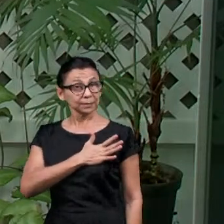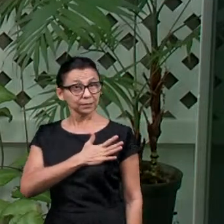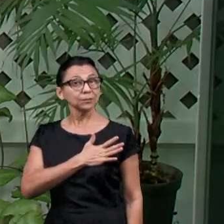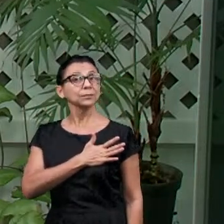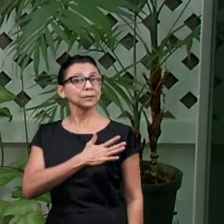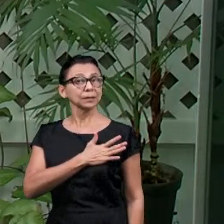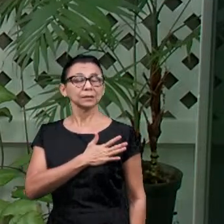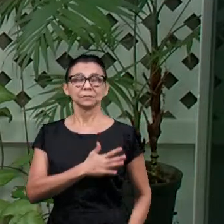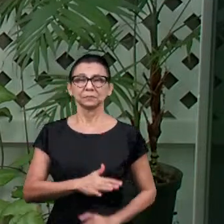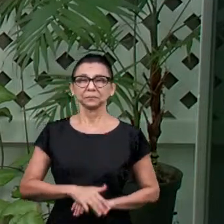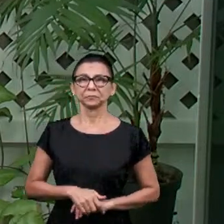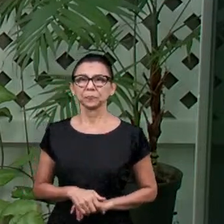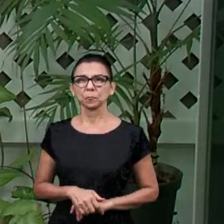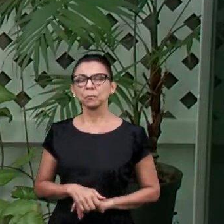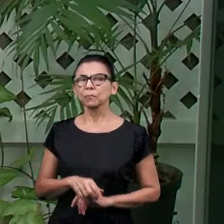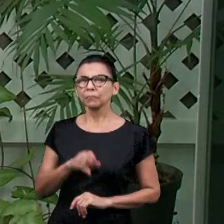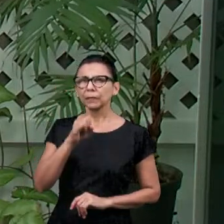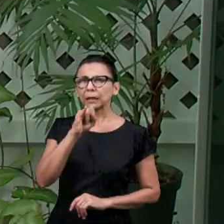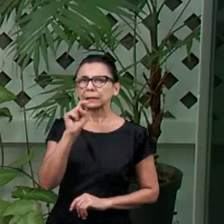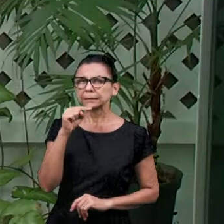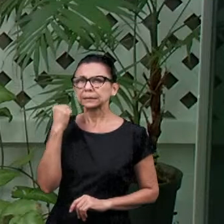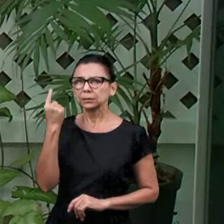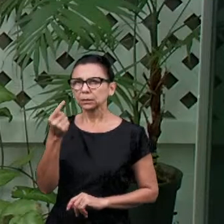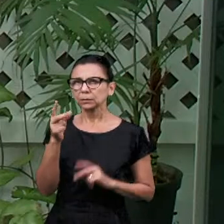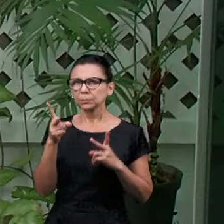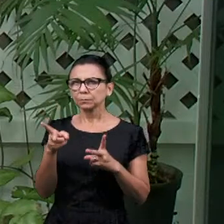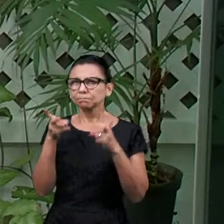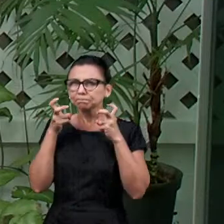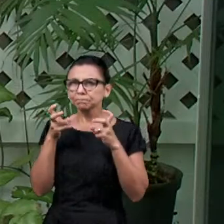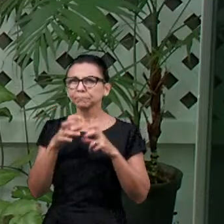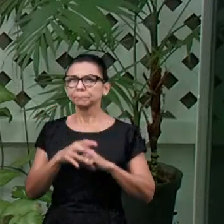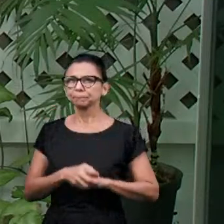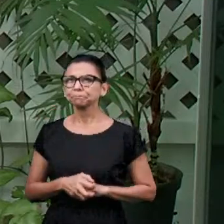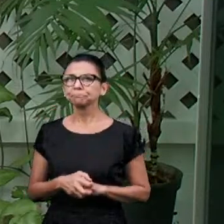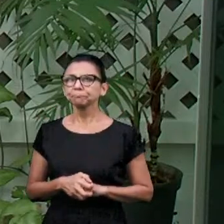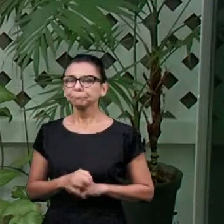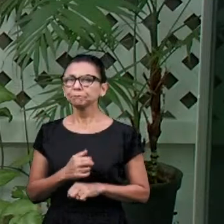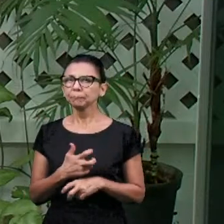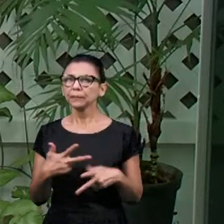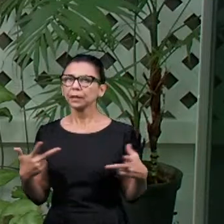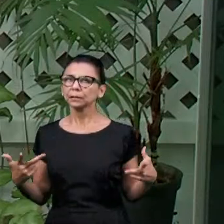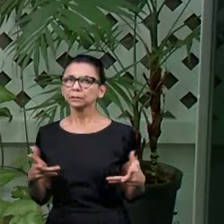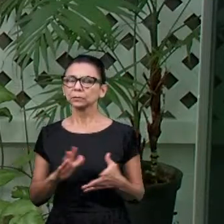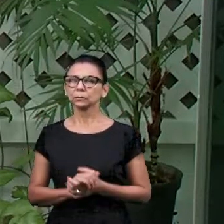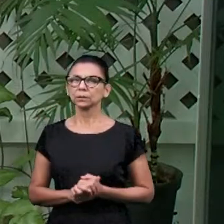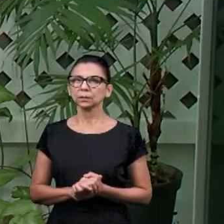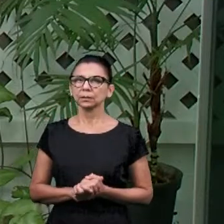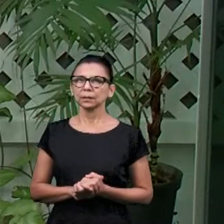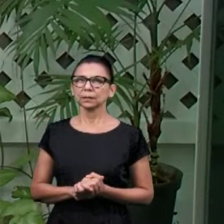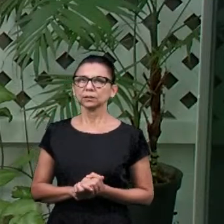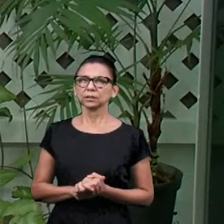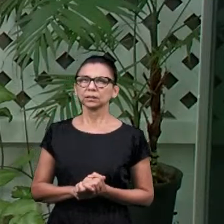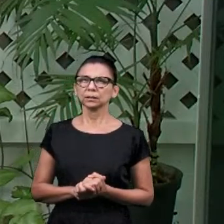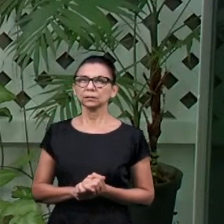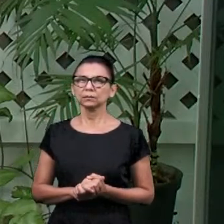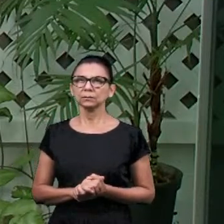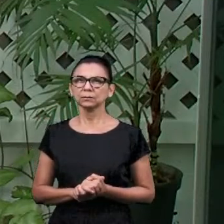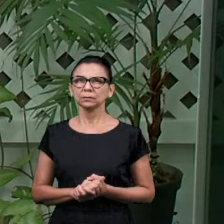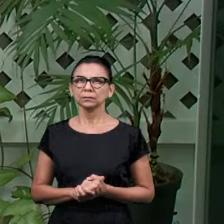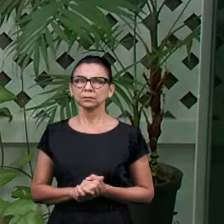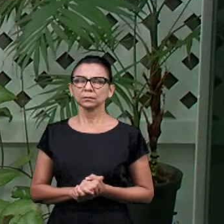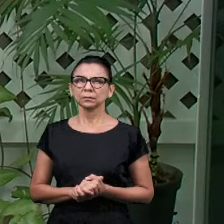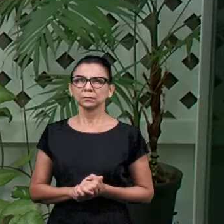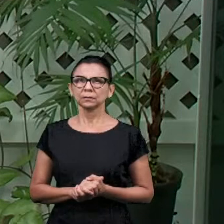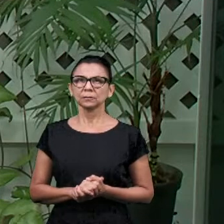irmãos, se nós formos pegar as coisas pelo lado radical, pela letra, então